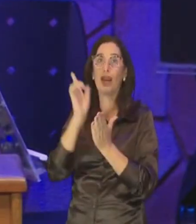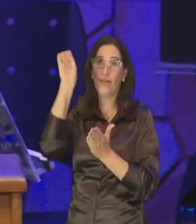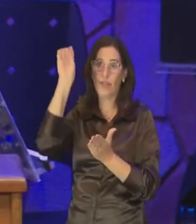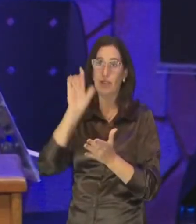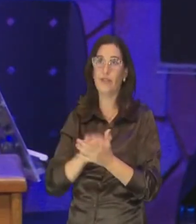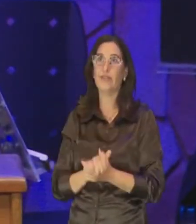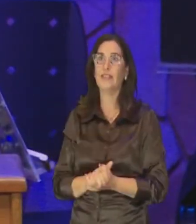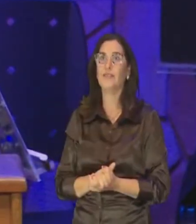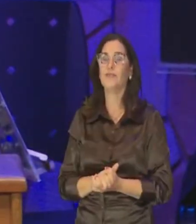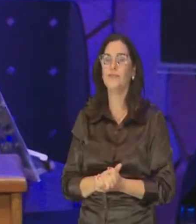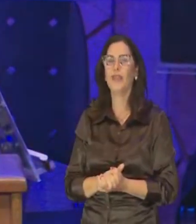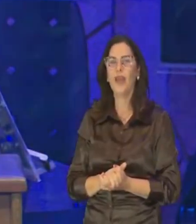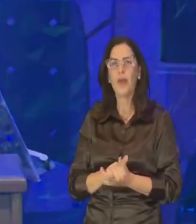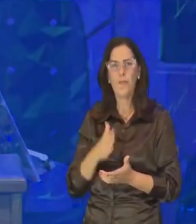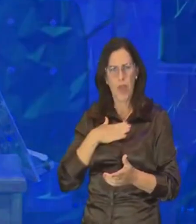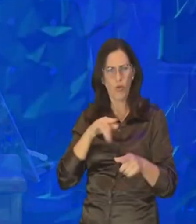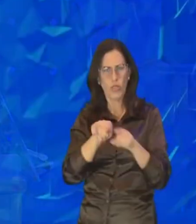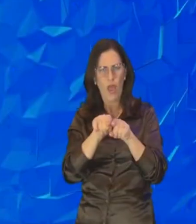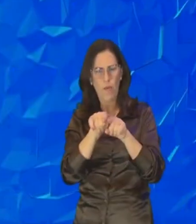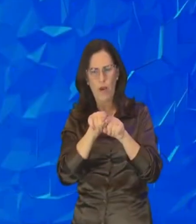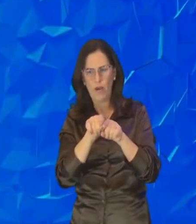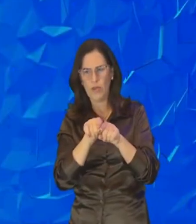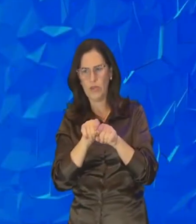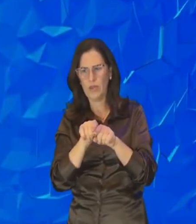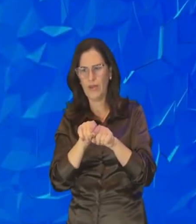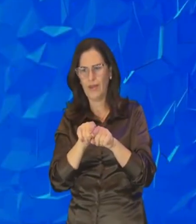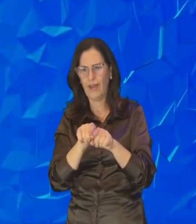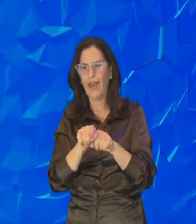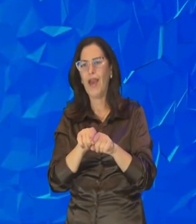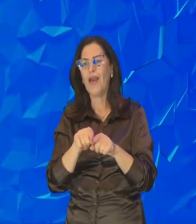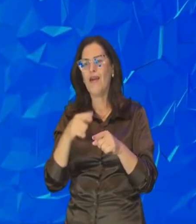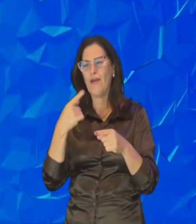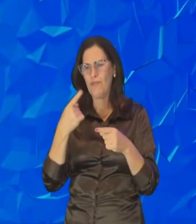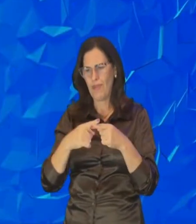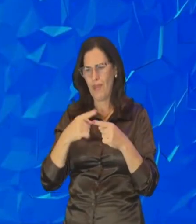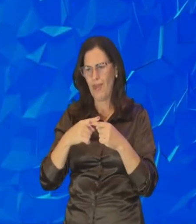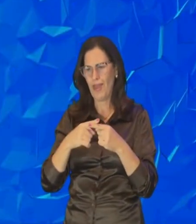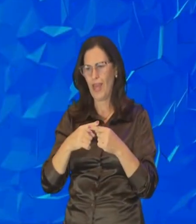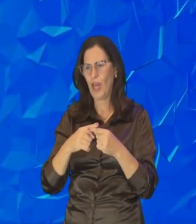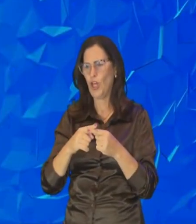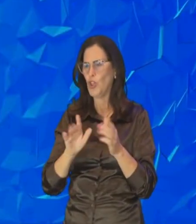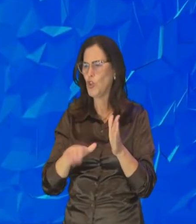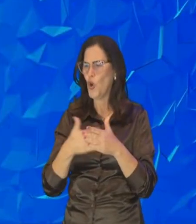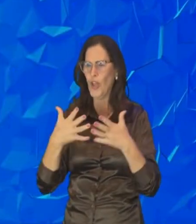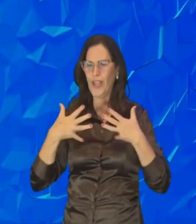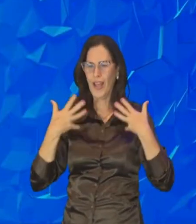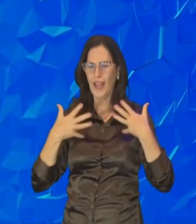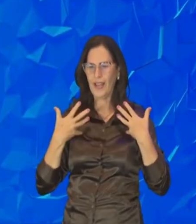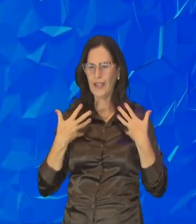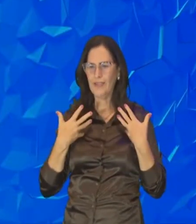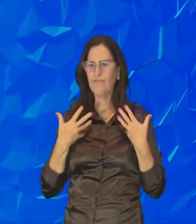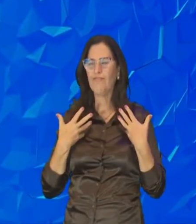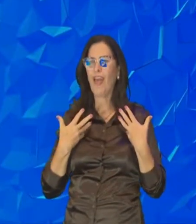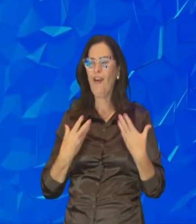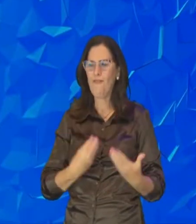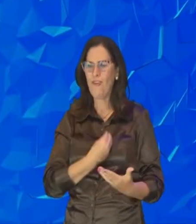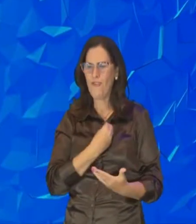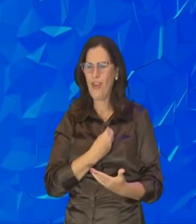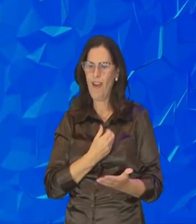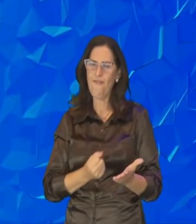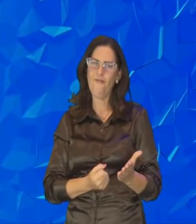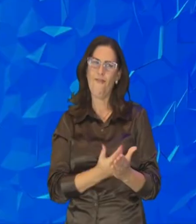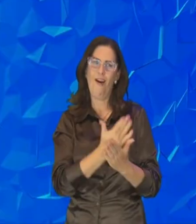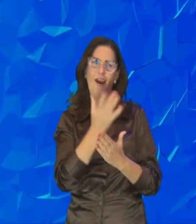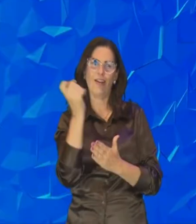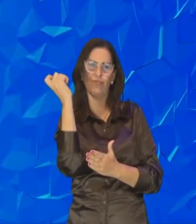Senhor: Meus irmãos, tende por motivo de toda alegria o passardes por várias